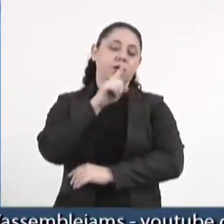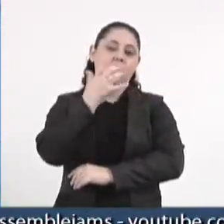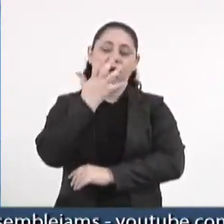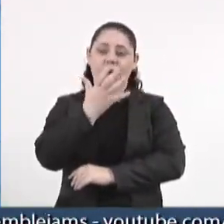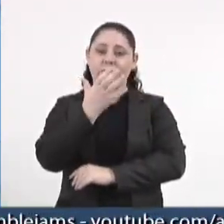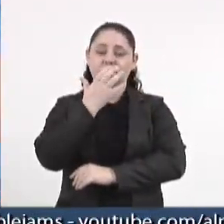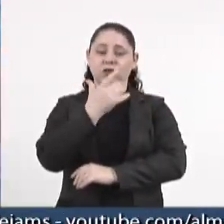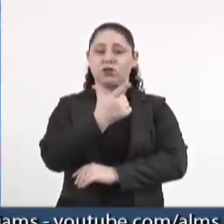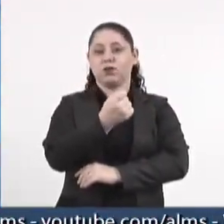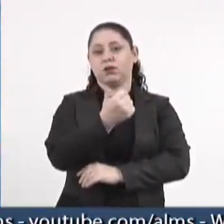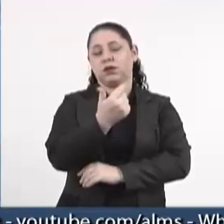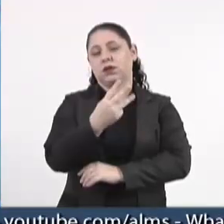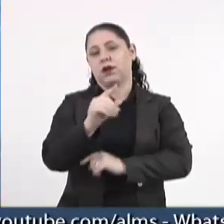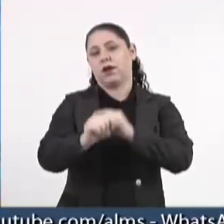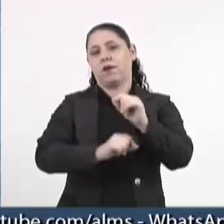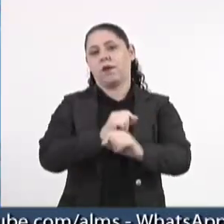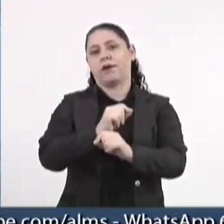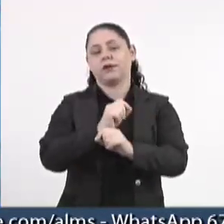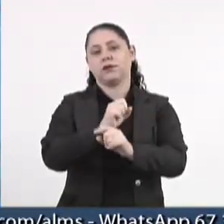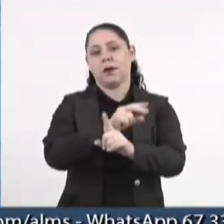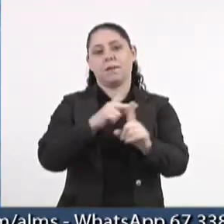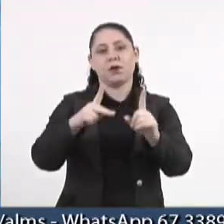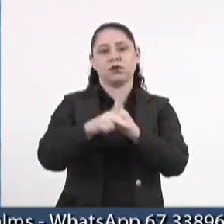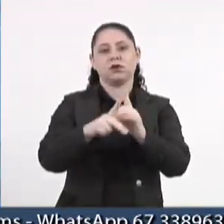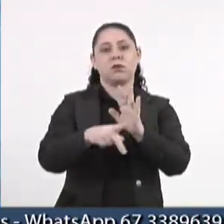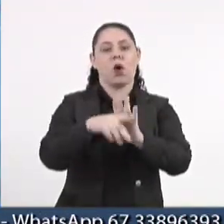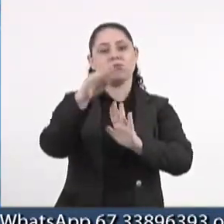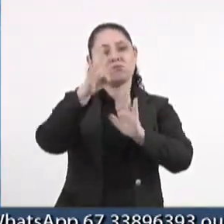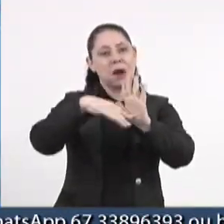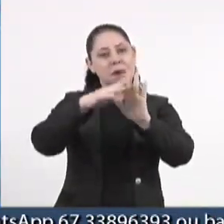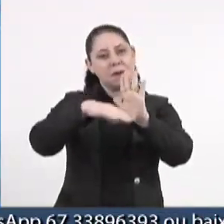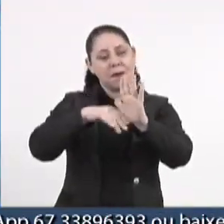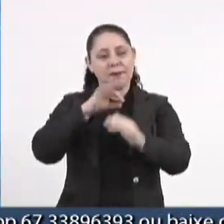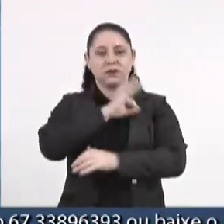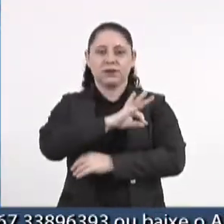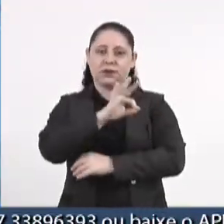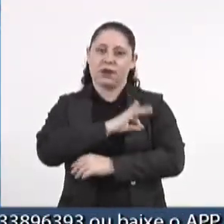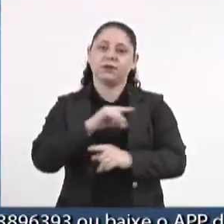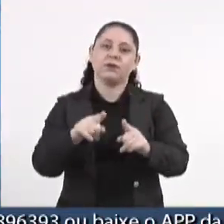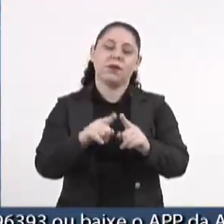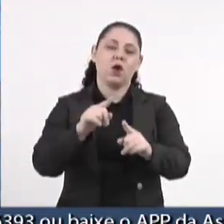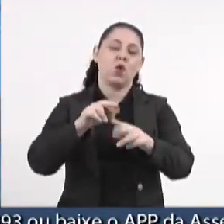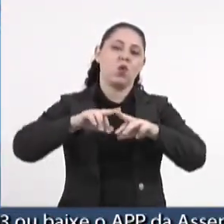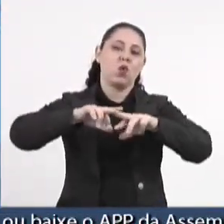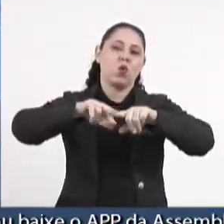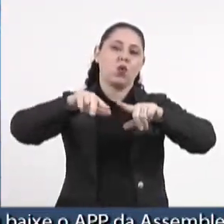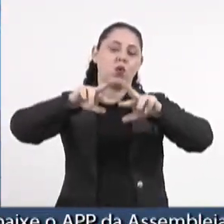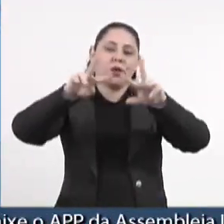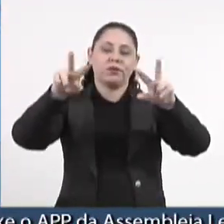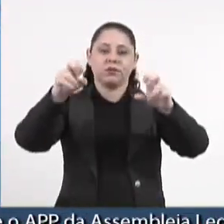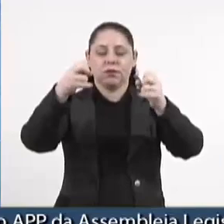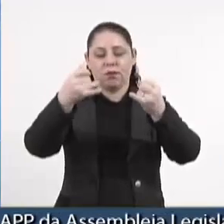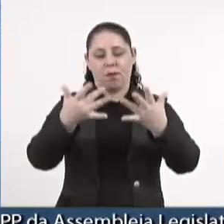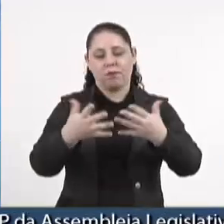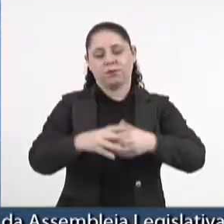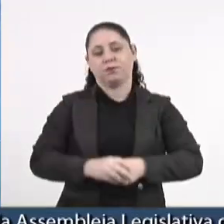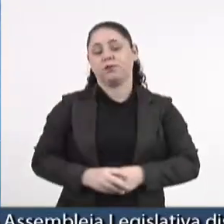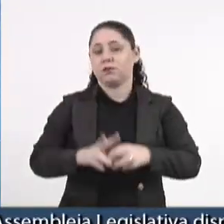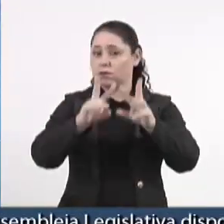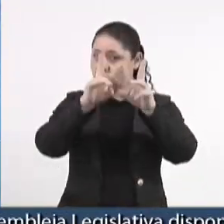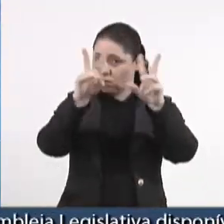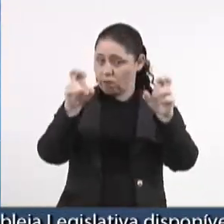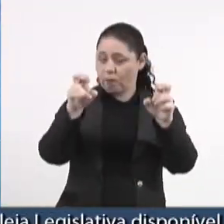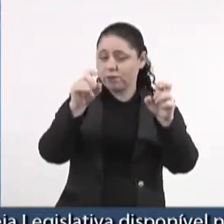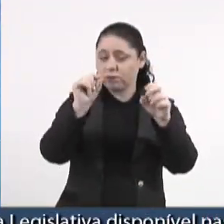sobre autorização para desconto de prestação em folha de pagamento e da outras providências. Sobre este assunto,